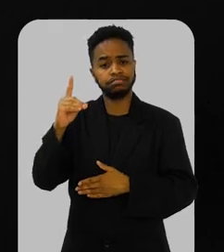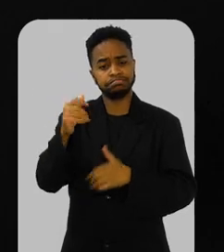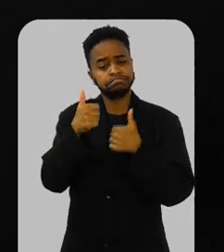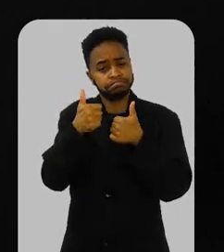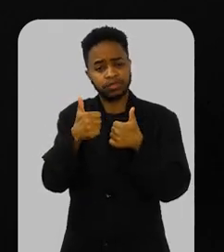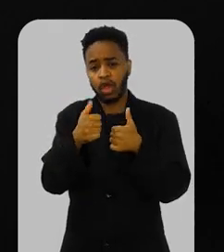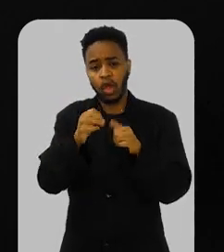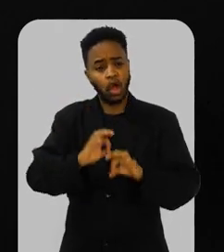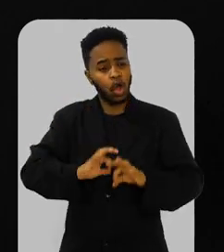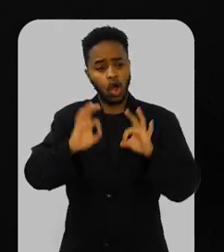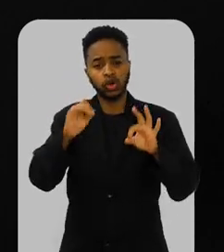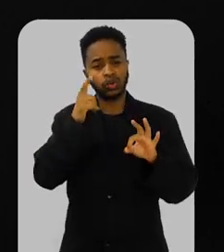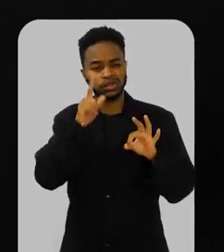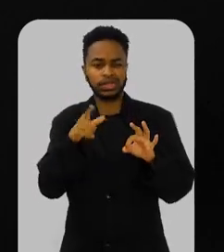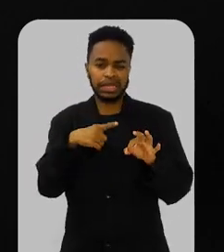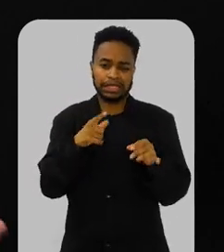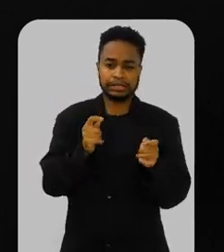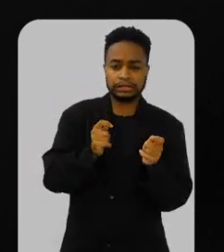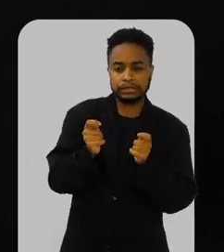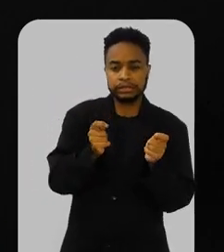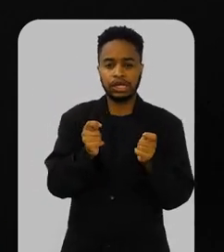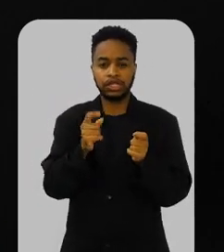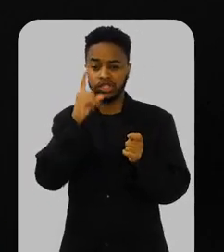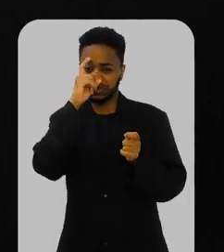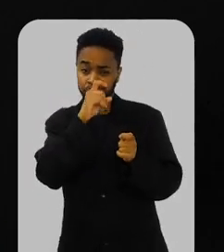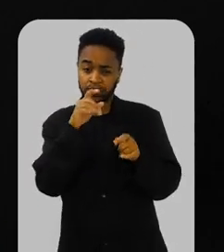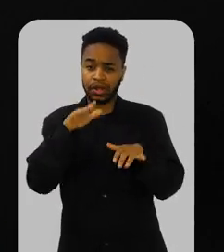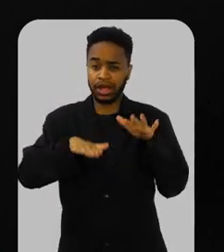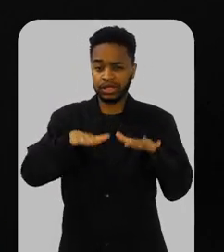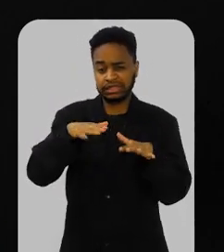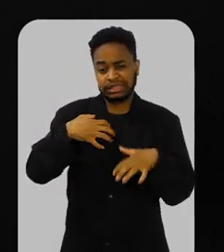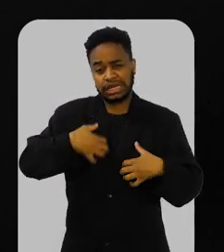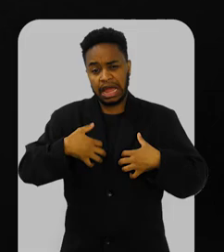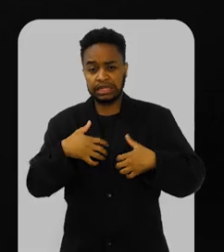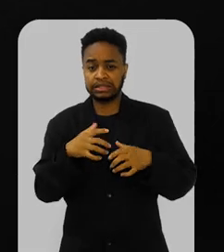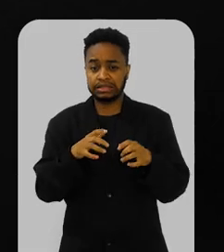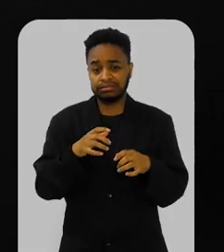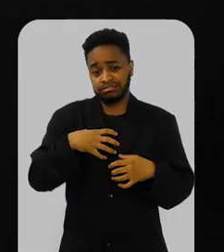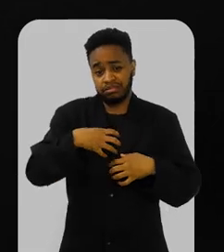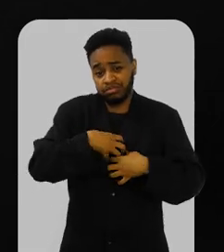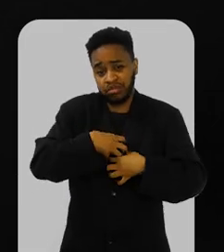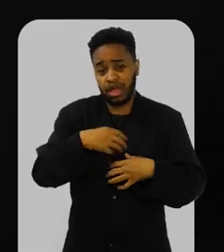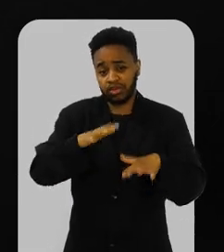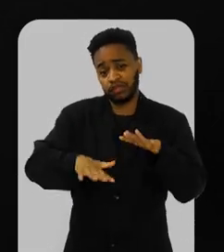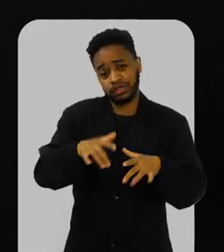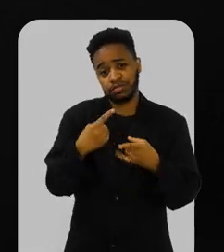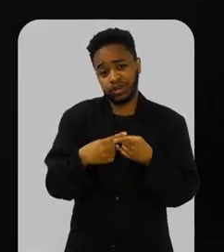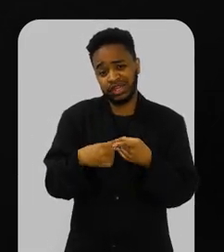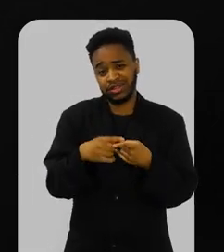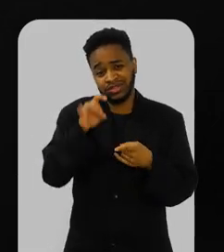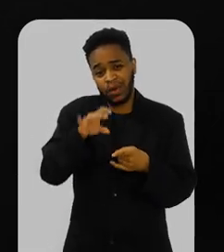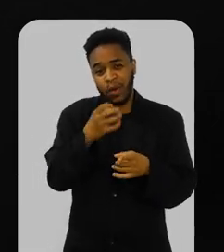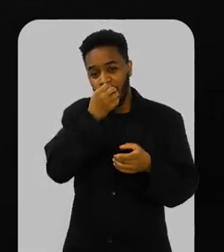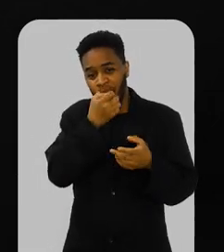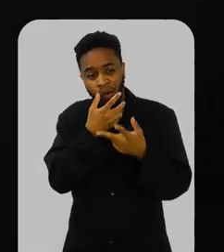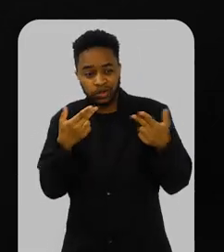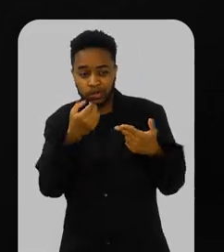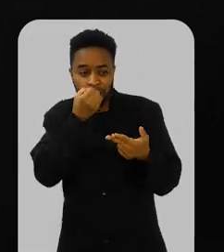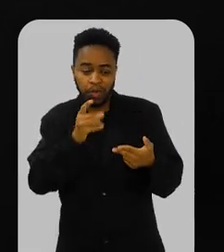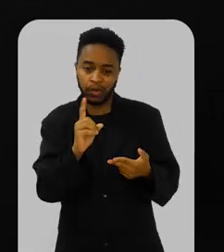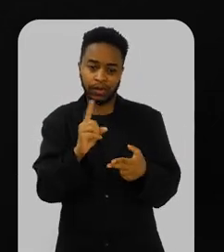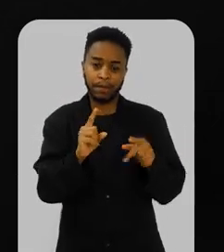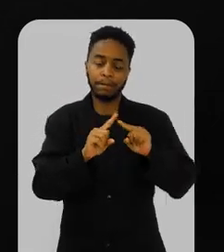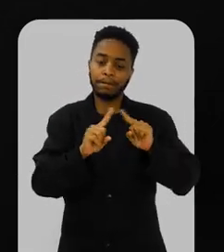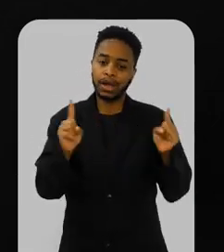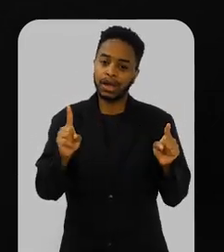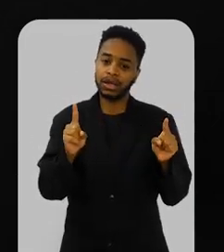aqui tudo valeu a pena. A gente aperta dali, aperta daqui, passa uma raiva ou outra, às vezes, porque nem só de flores faz feito parte,